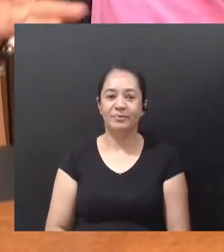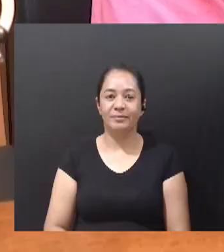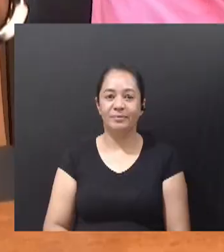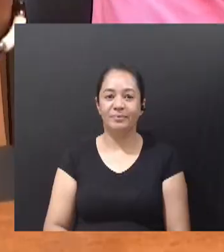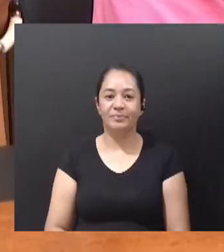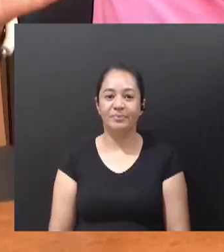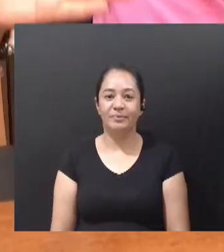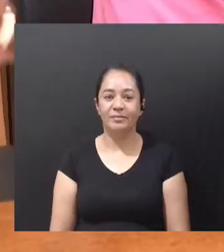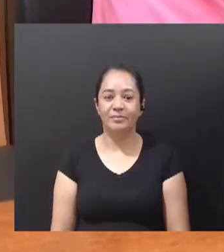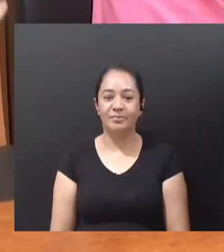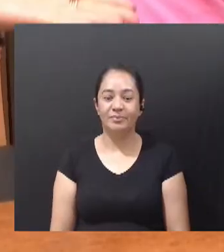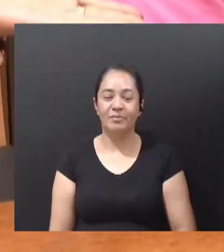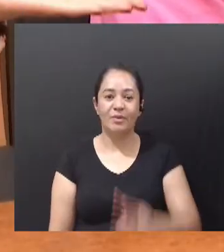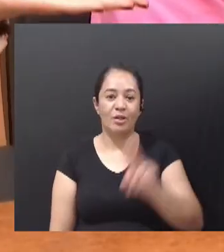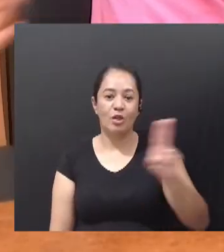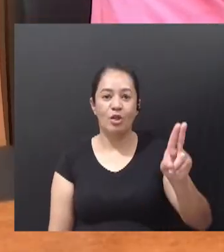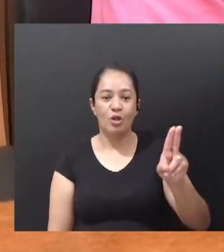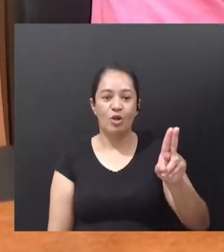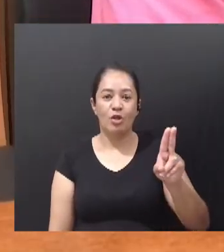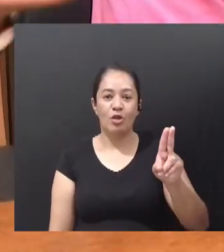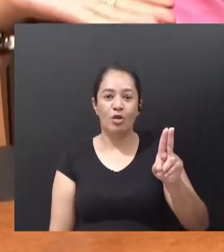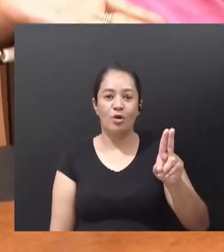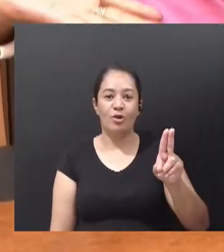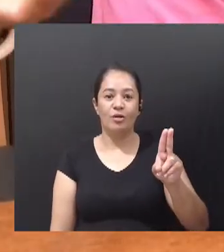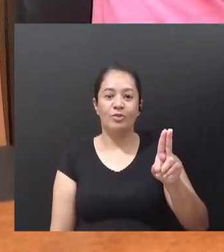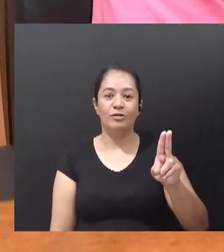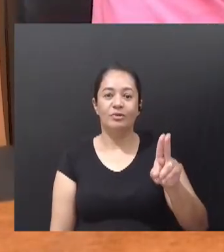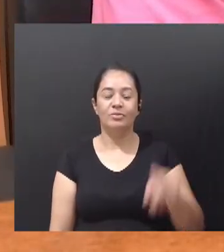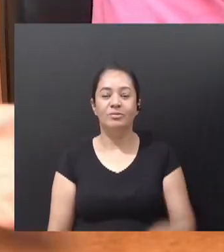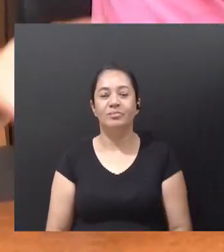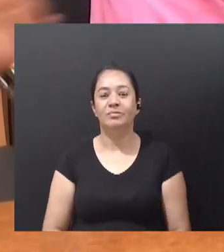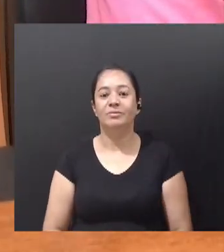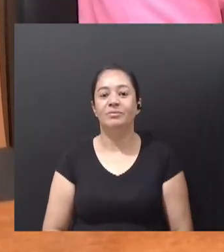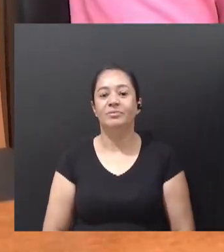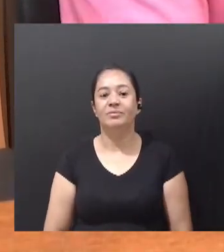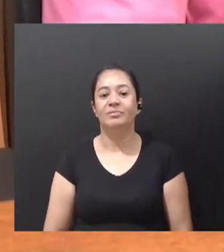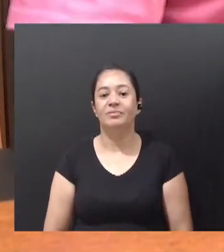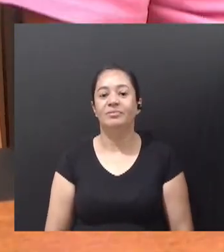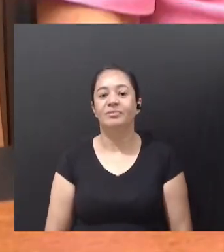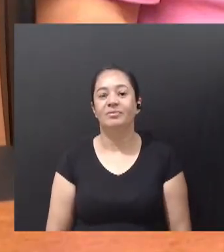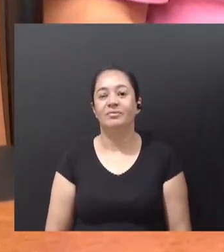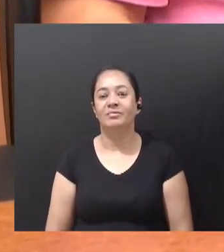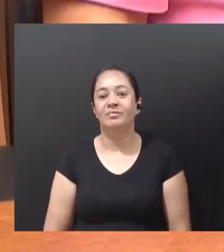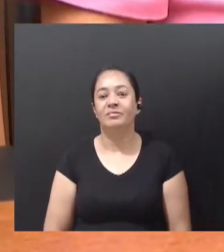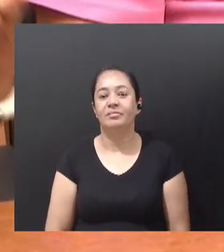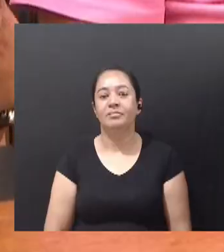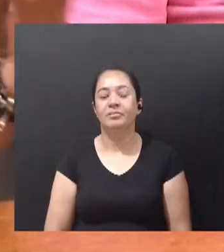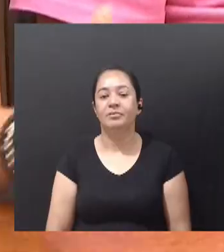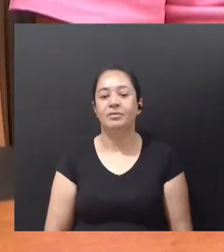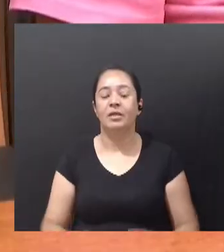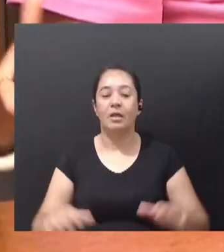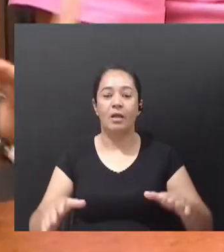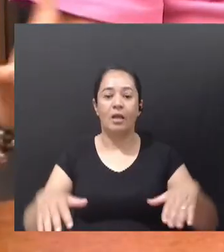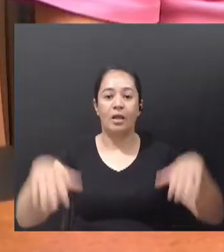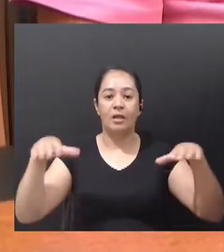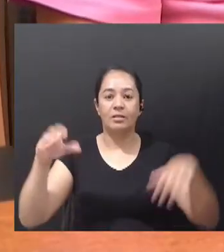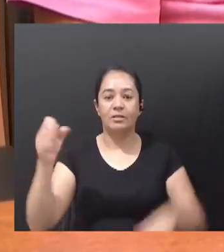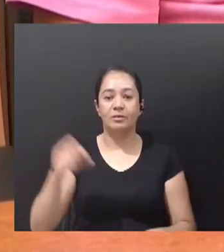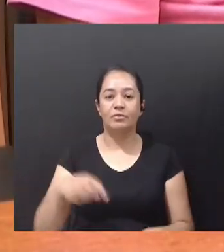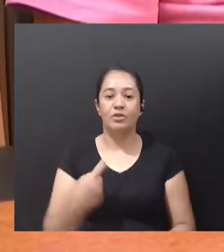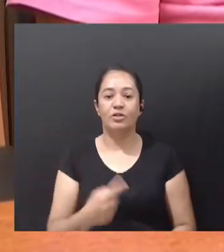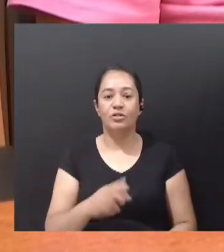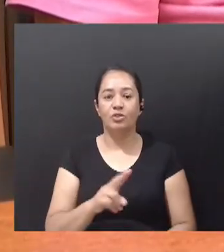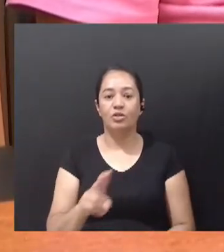Tem um nome oficial que a gente não gosta de usar, que é Vila Castelo Branco, né? Nós chamamos de Vila Bela porque é a Vila